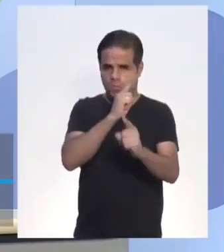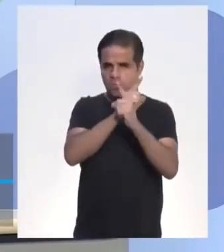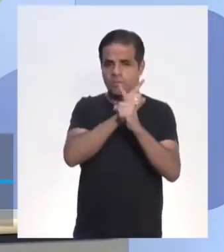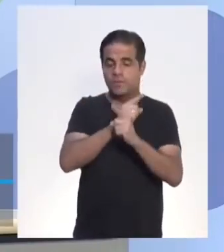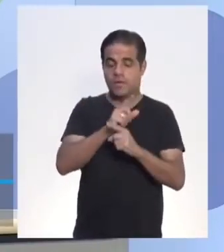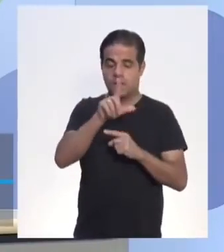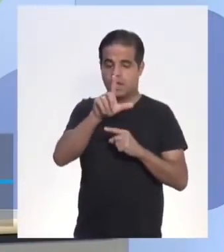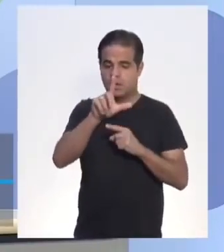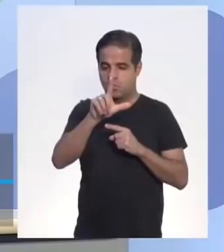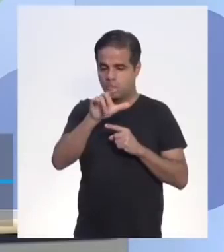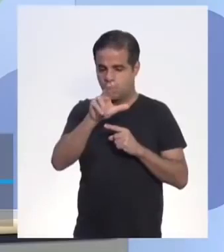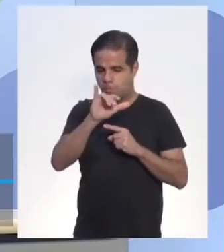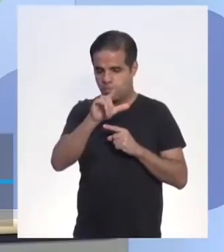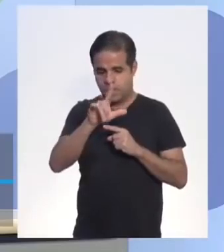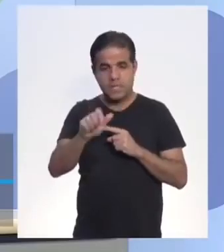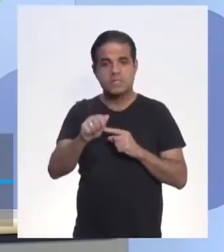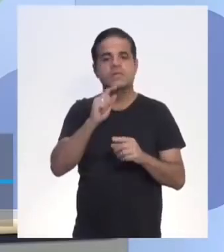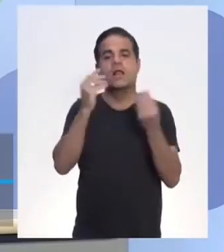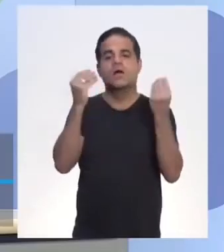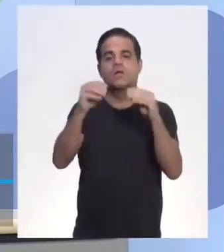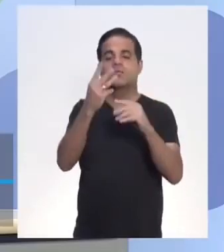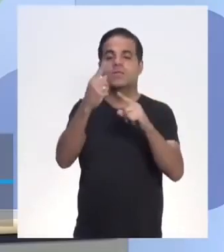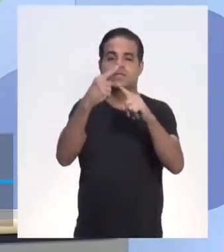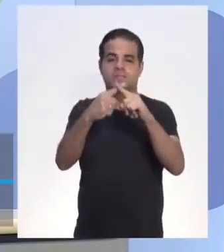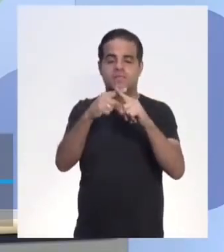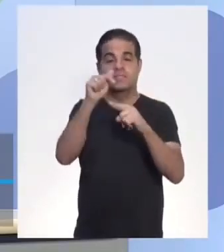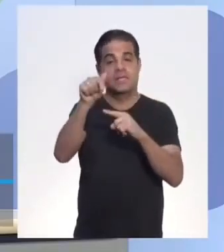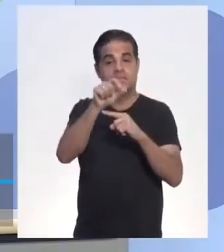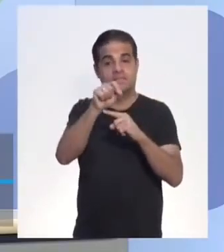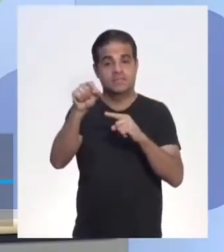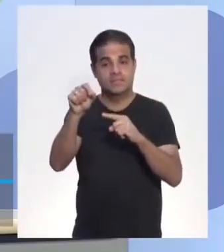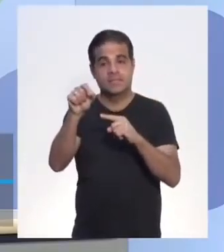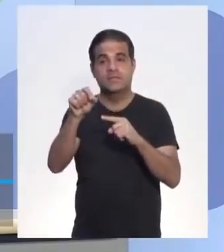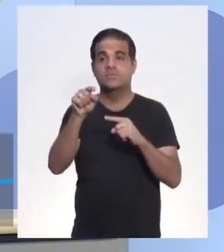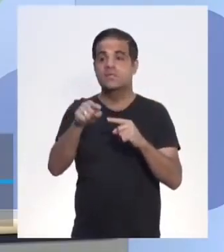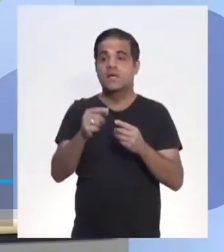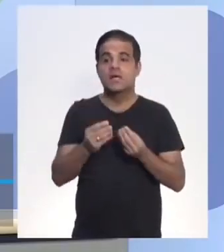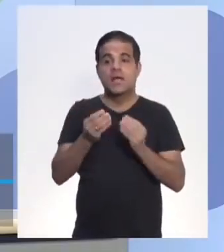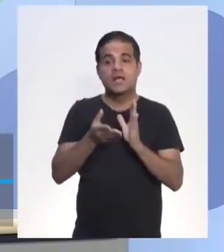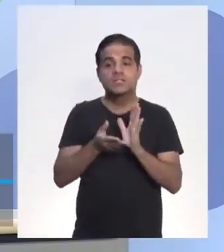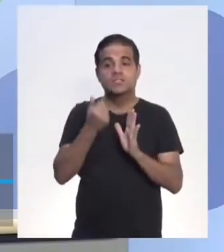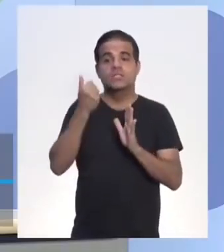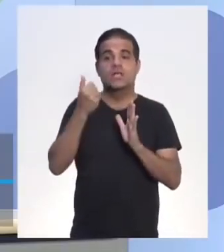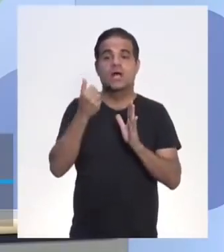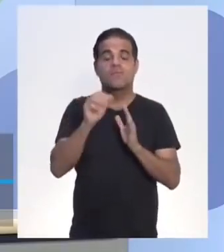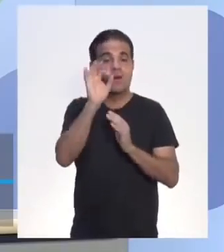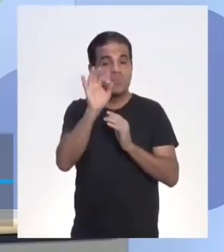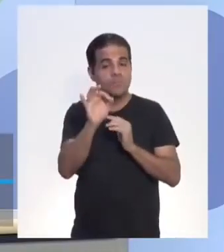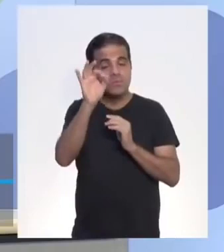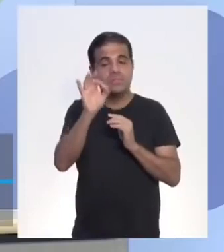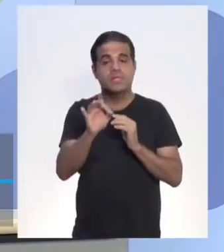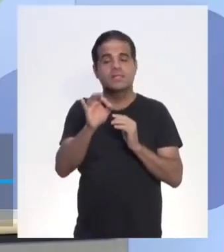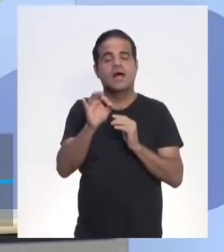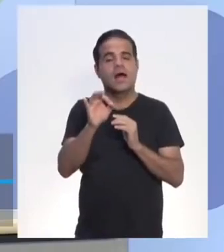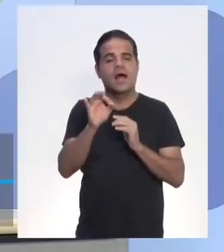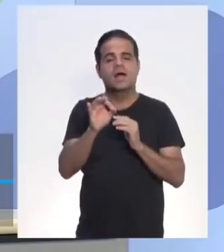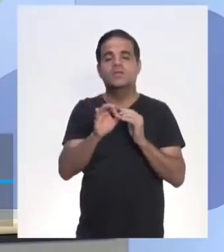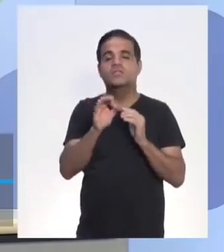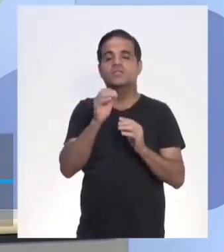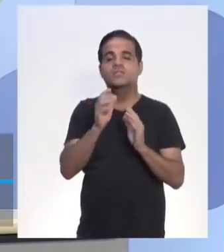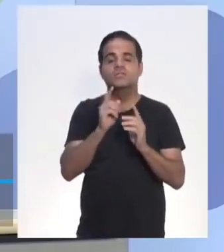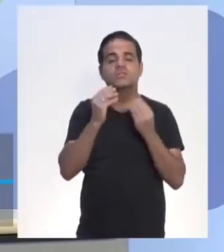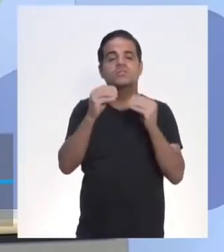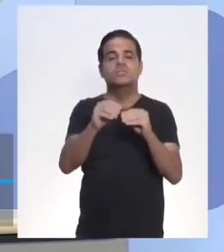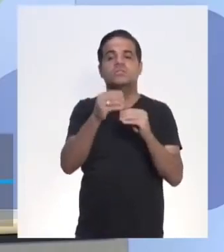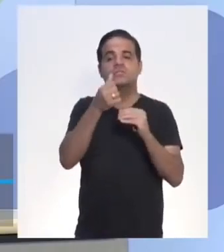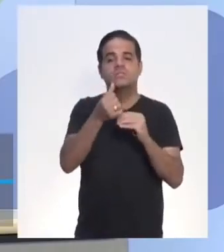encontrei a Luíza ela colocou três vezes 700 né E aí ela tirava a porcentagem achando